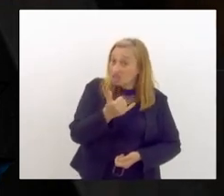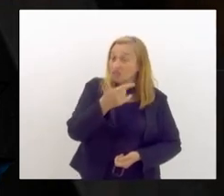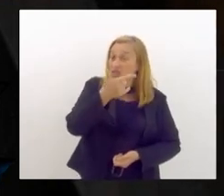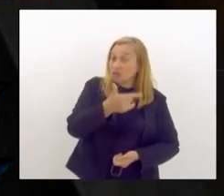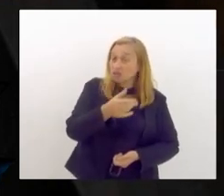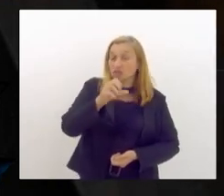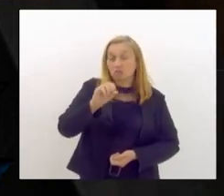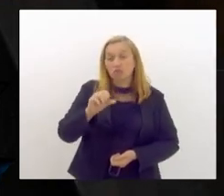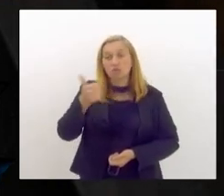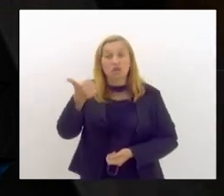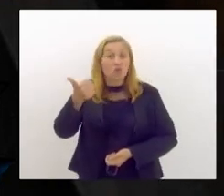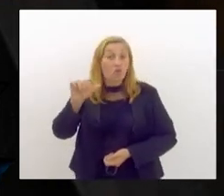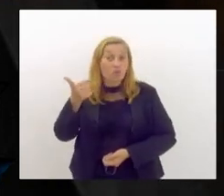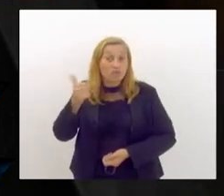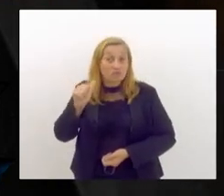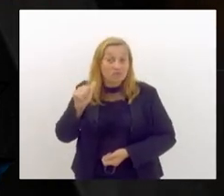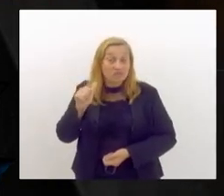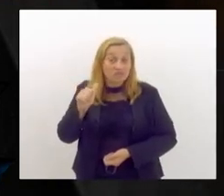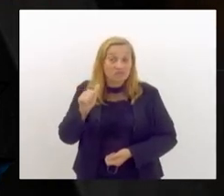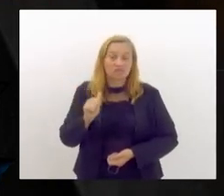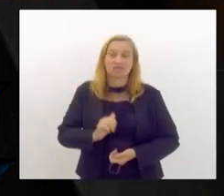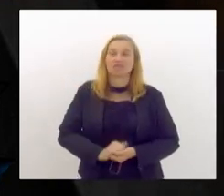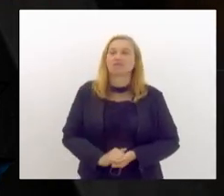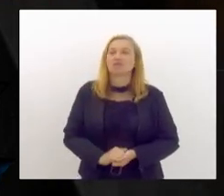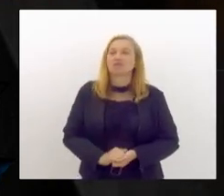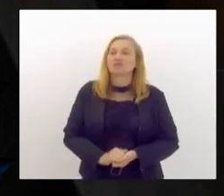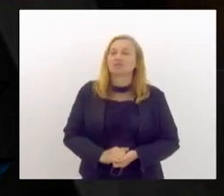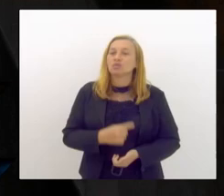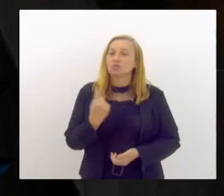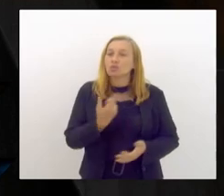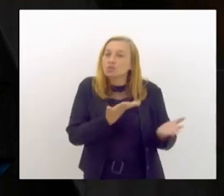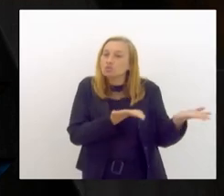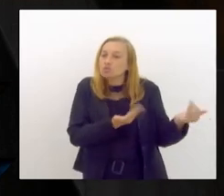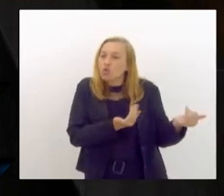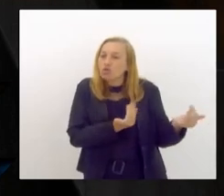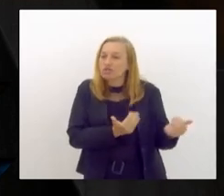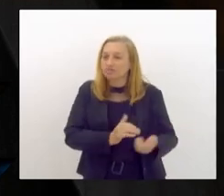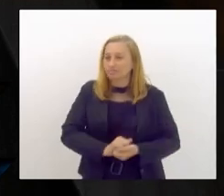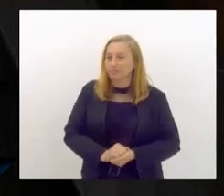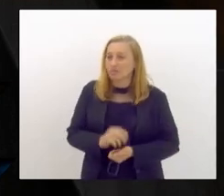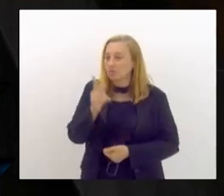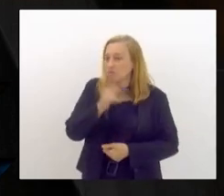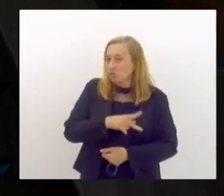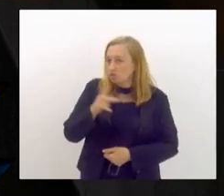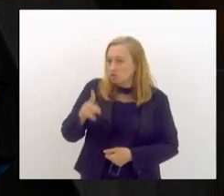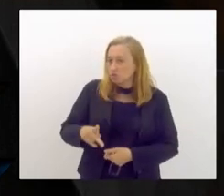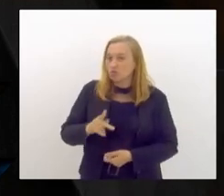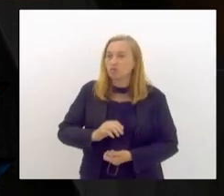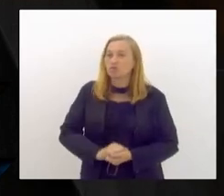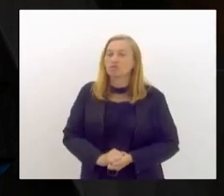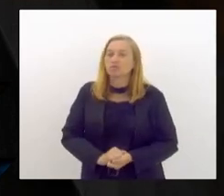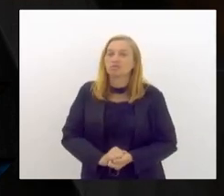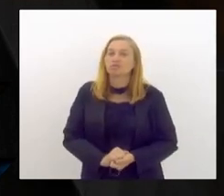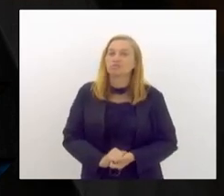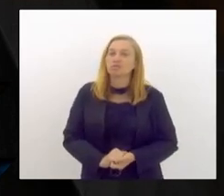2011, quando o nosso jovem professor